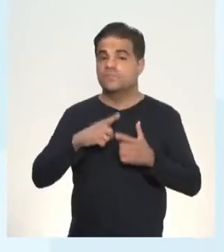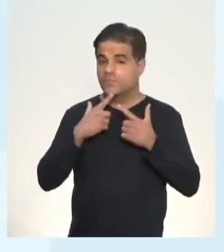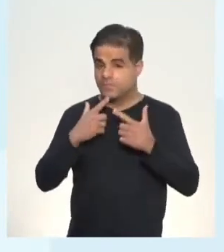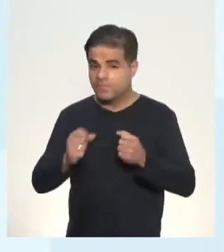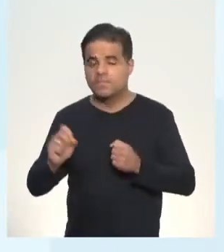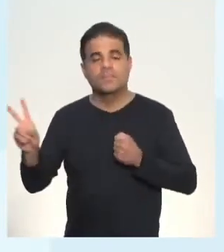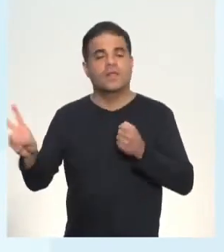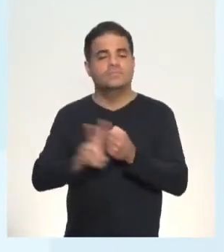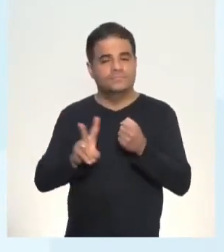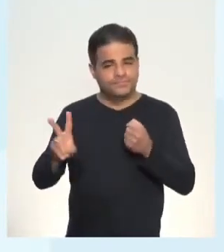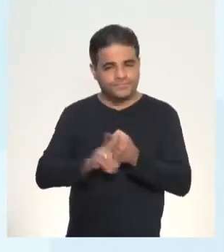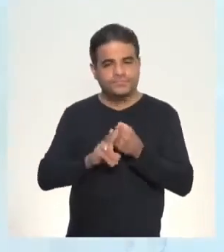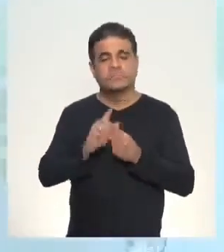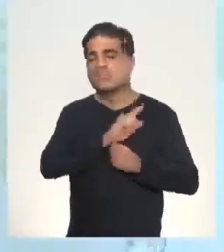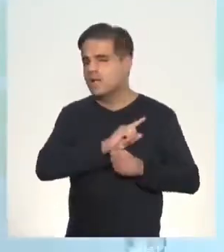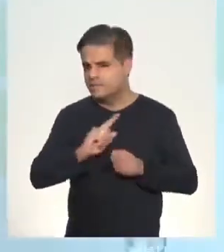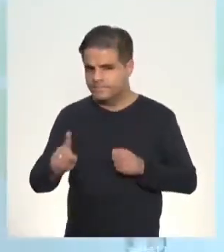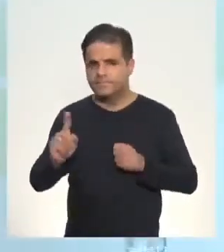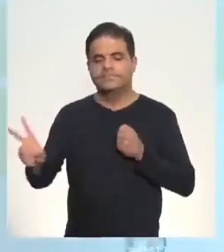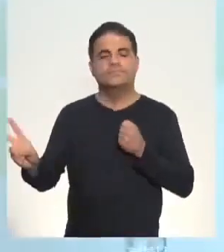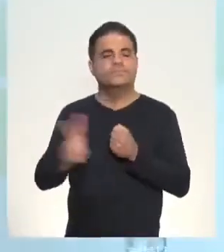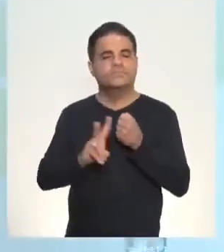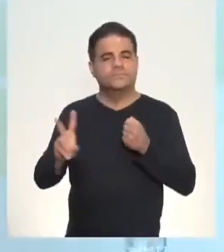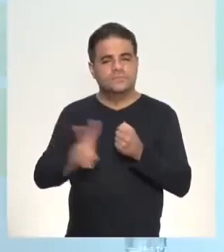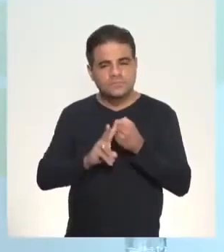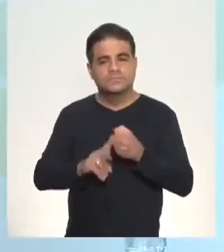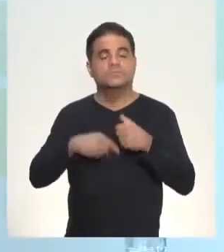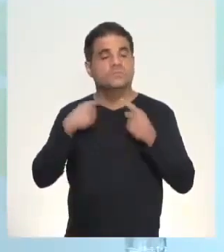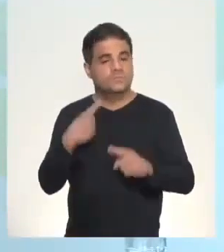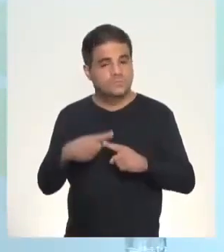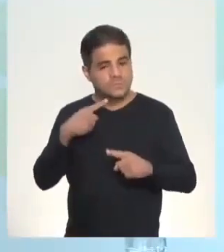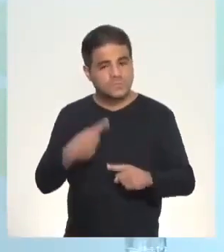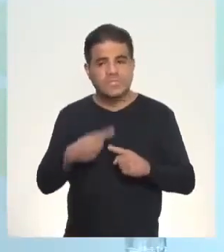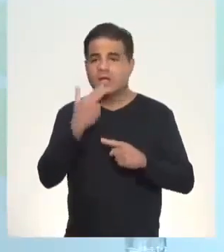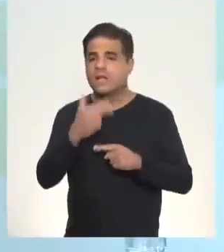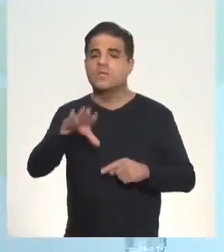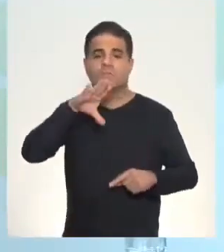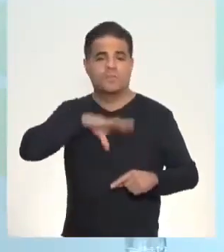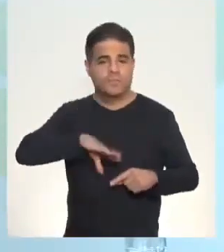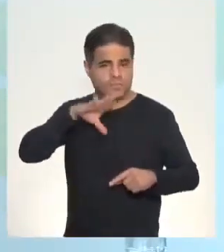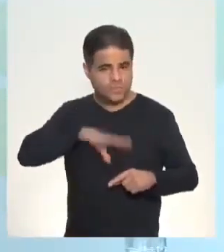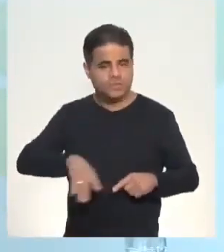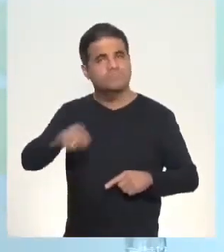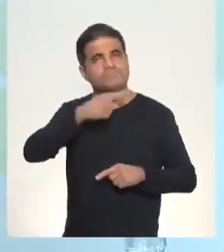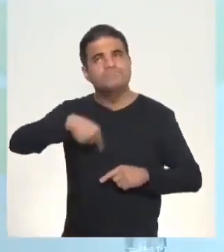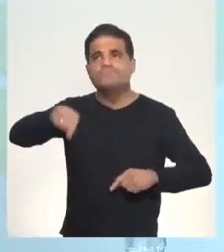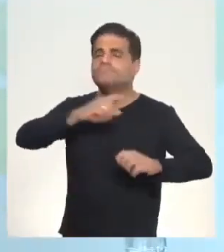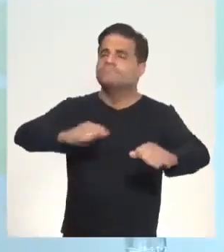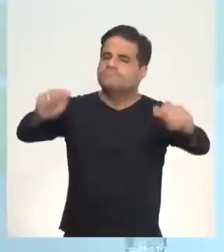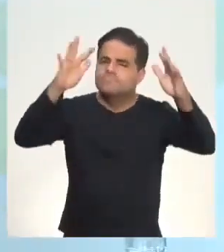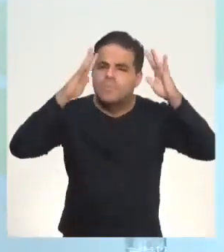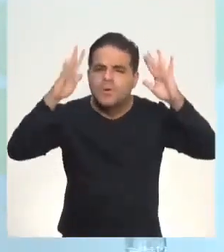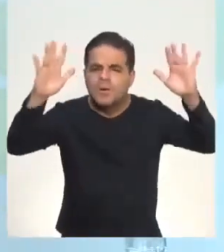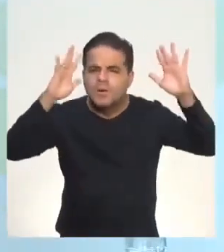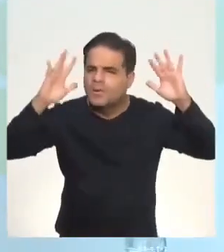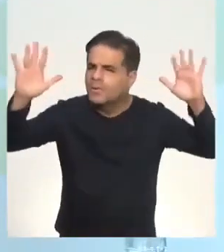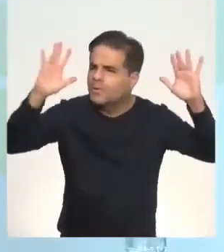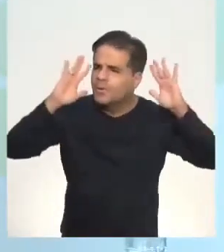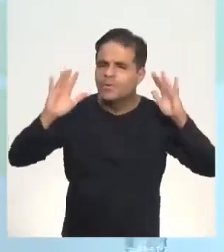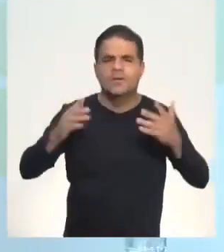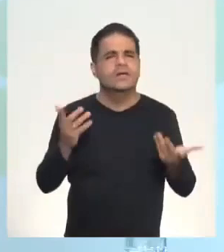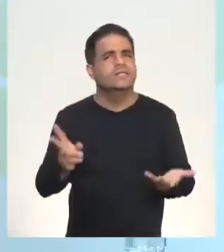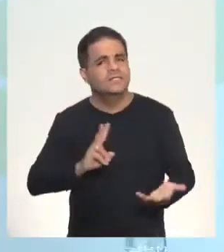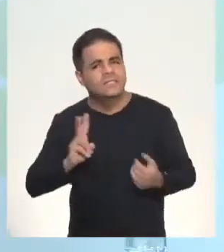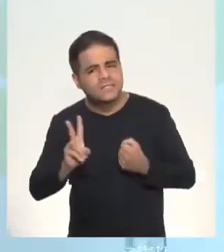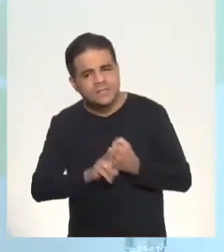linguagem verbal e a não verbal, né? Porque em língua portuguesa a gente já pensa logo na linguagem verbal. Ah, nós